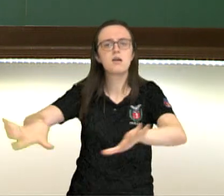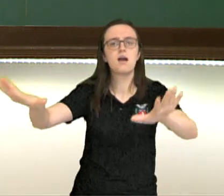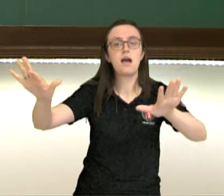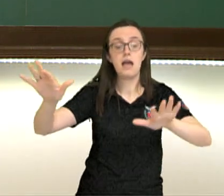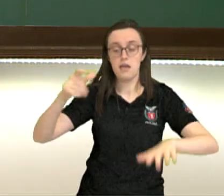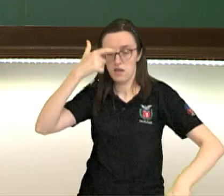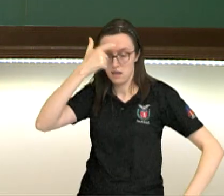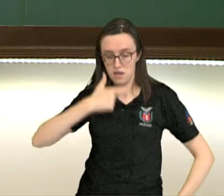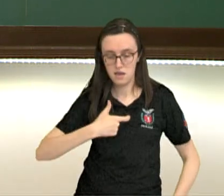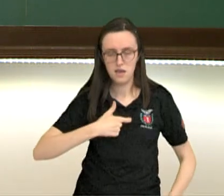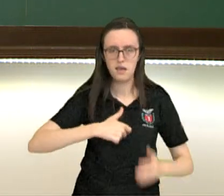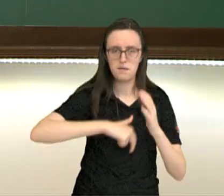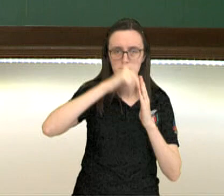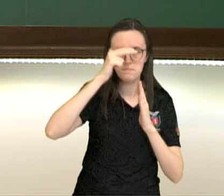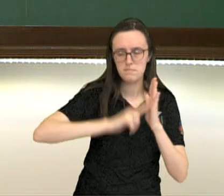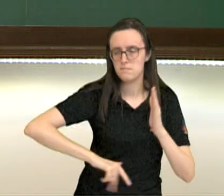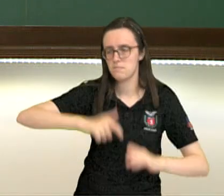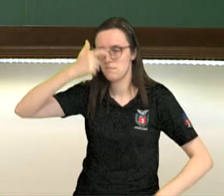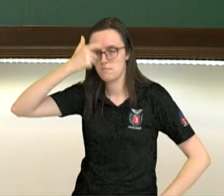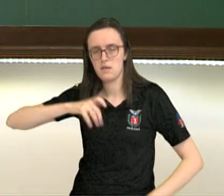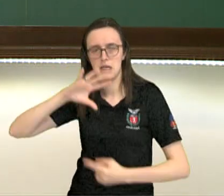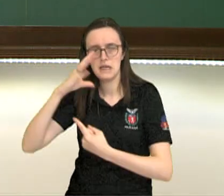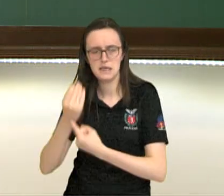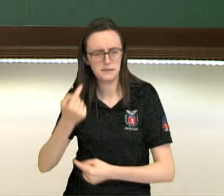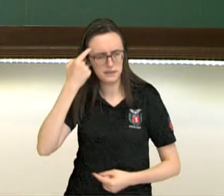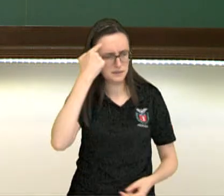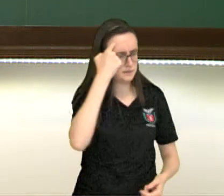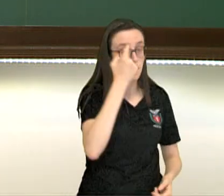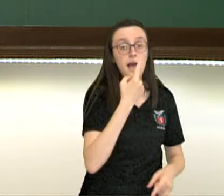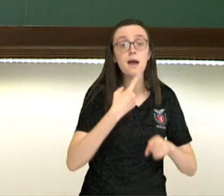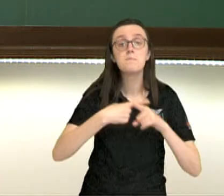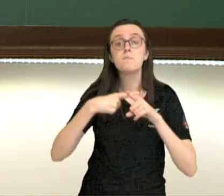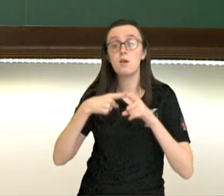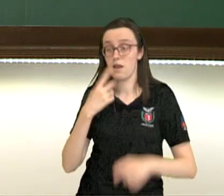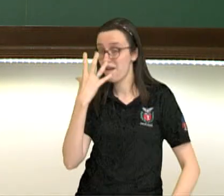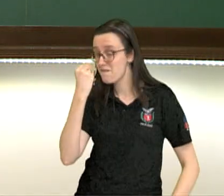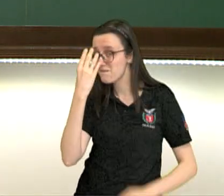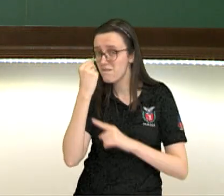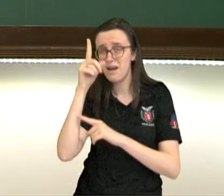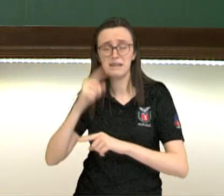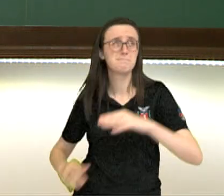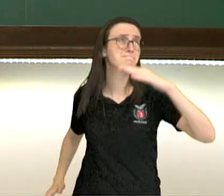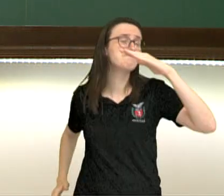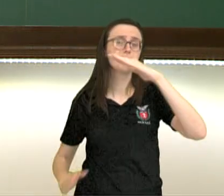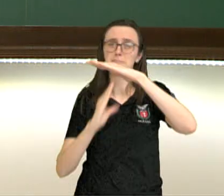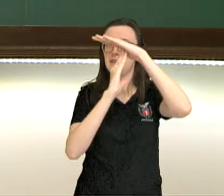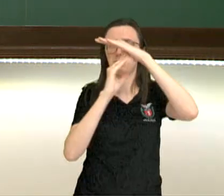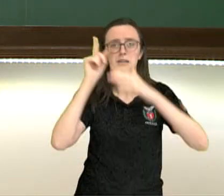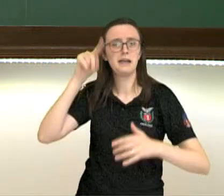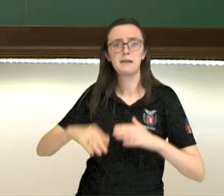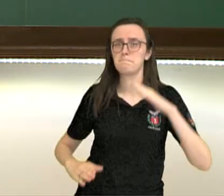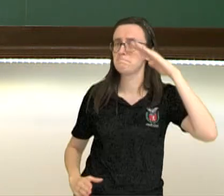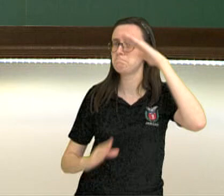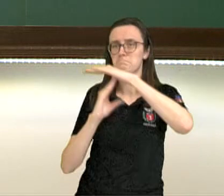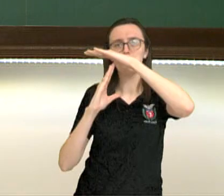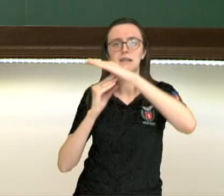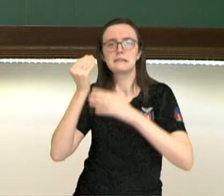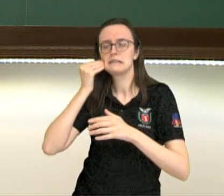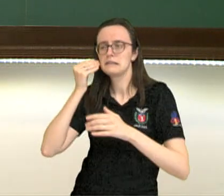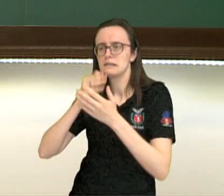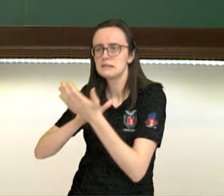artista quando a foto surge Porque daí a foto era um a invenção máxima a possibilidade máxima de